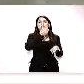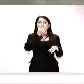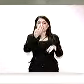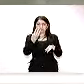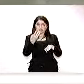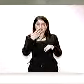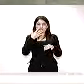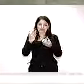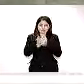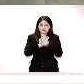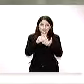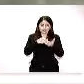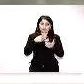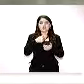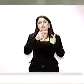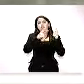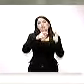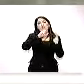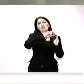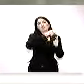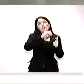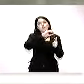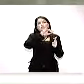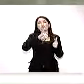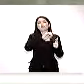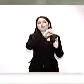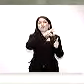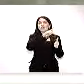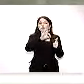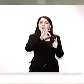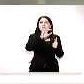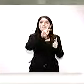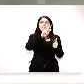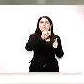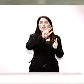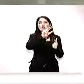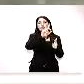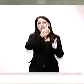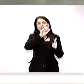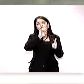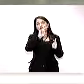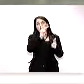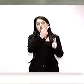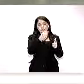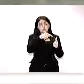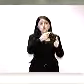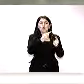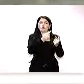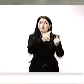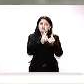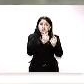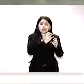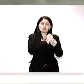dáo embora algum a maior parte esteja equilibrada os números há